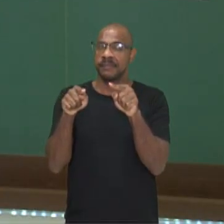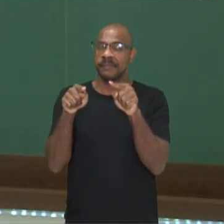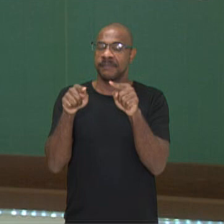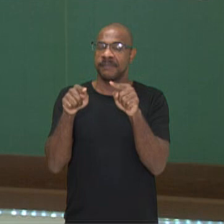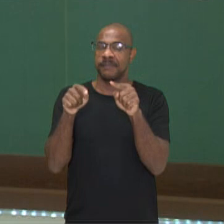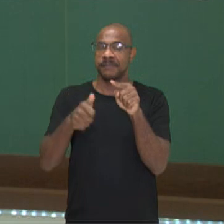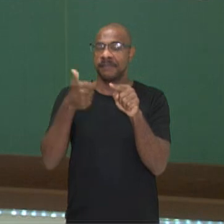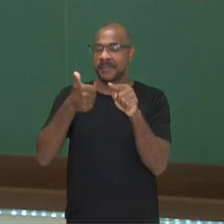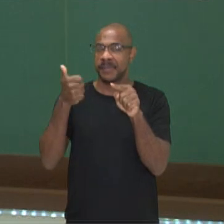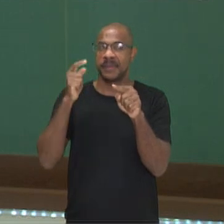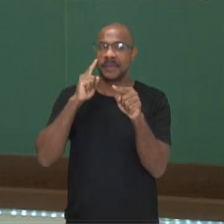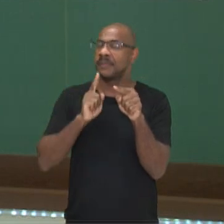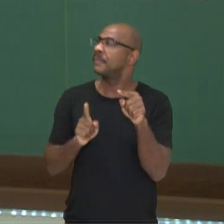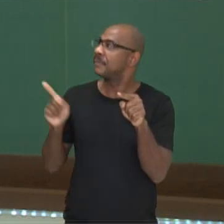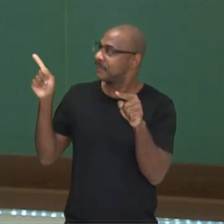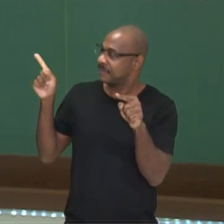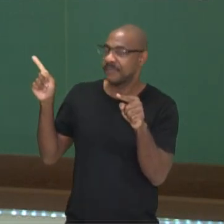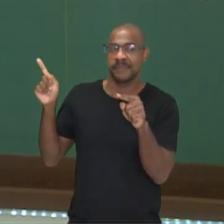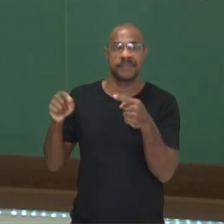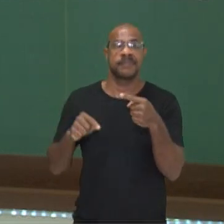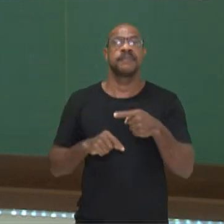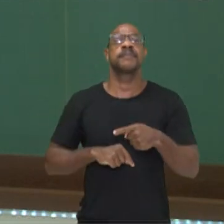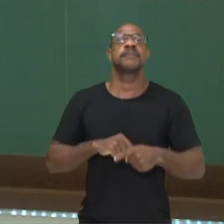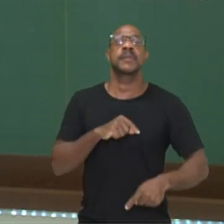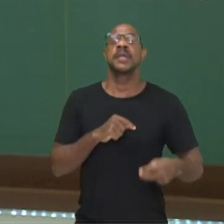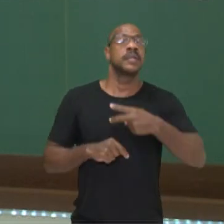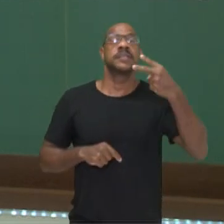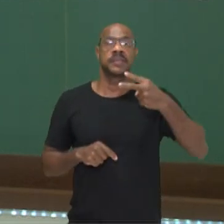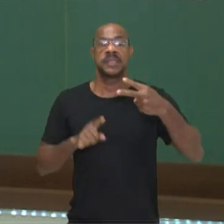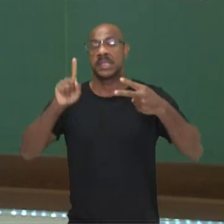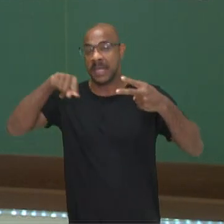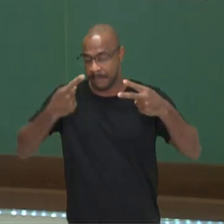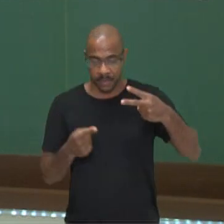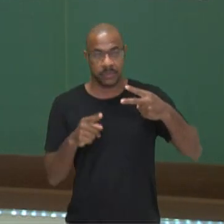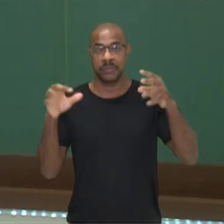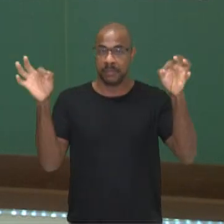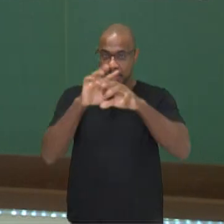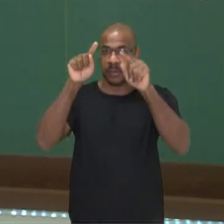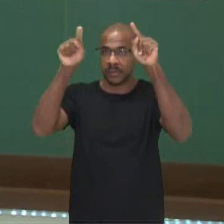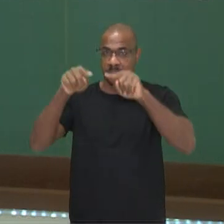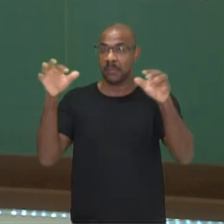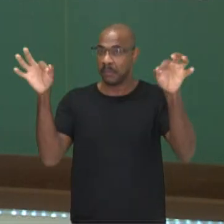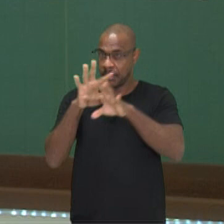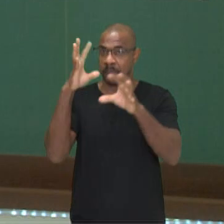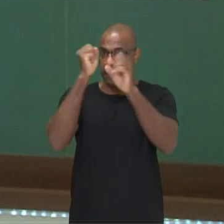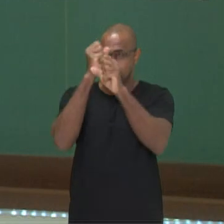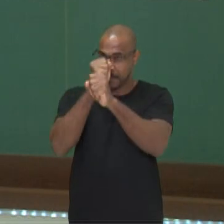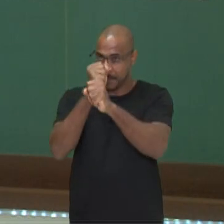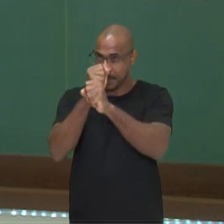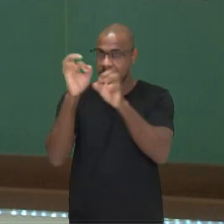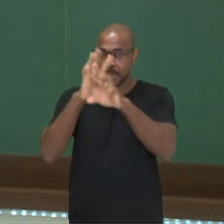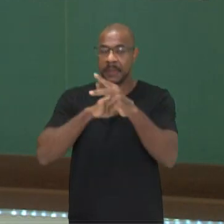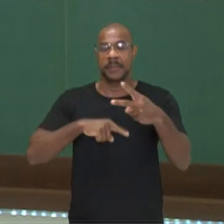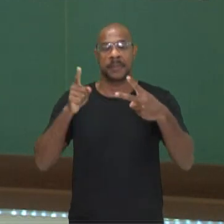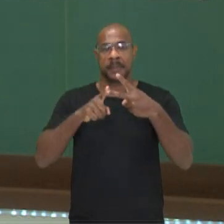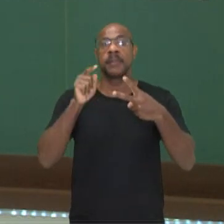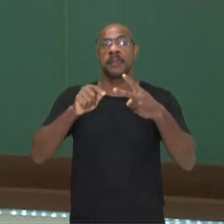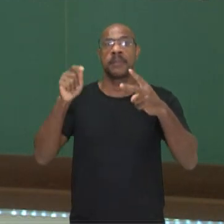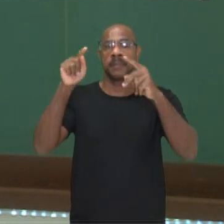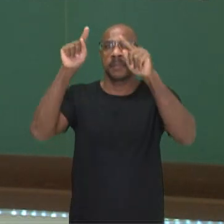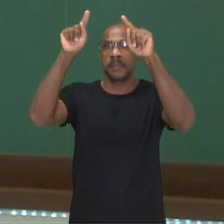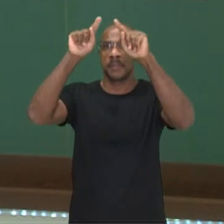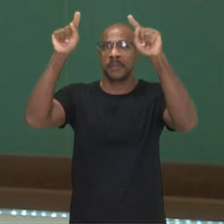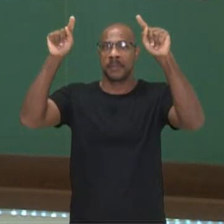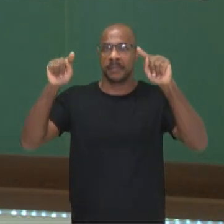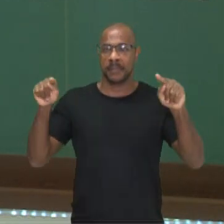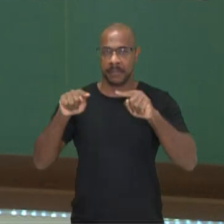da expressão. Então, vou resolver primeiro os parênteses. Depois que eu resolver os parênteses, eu penso nos